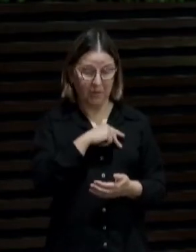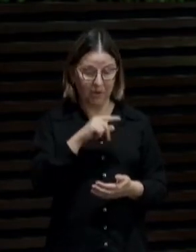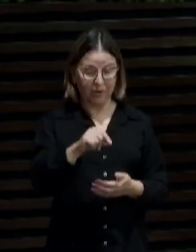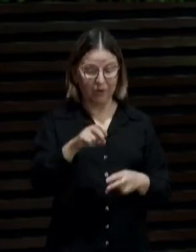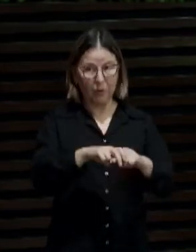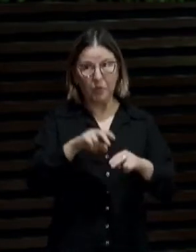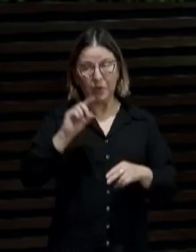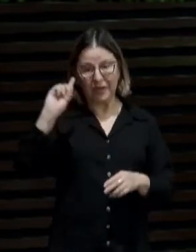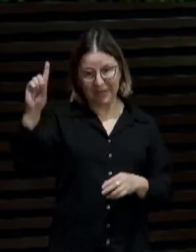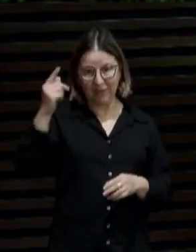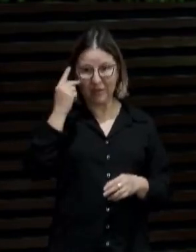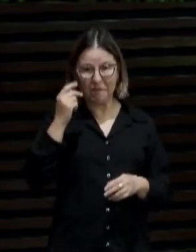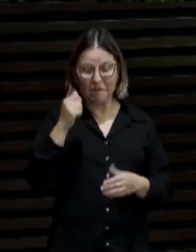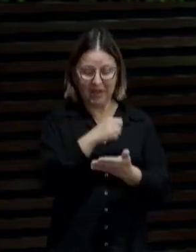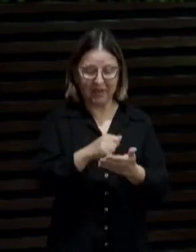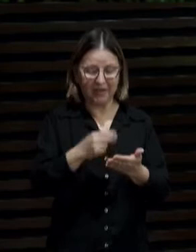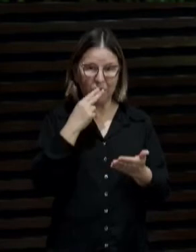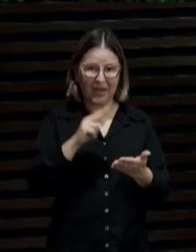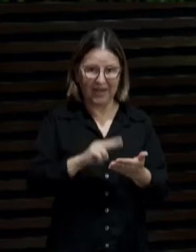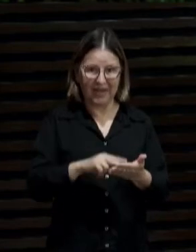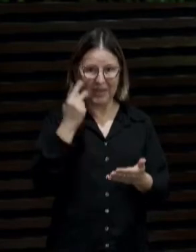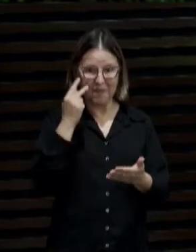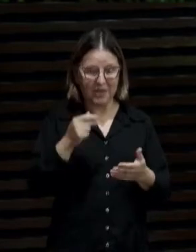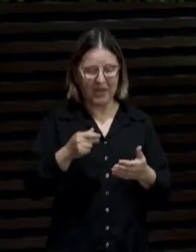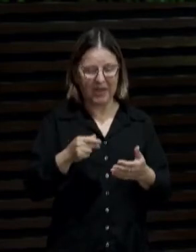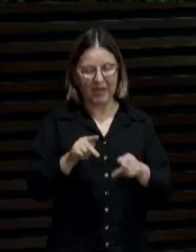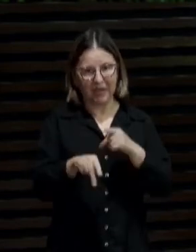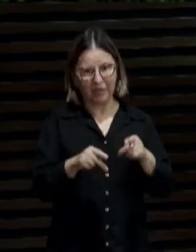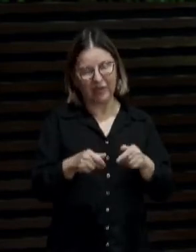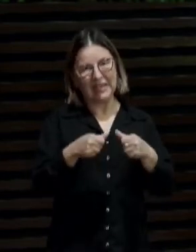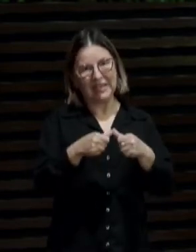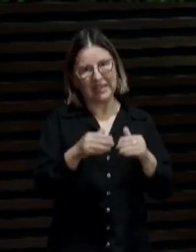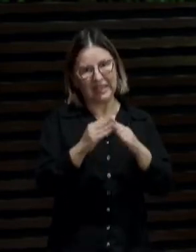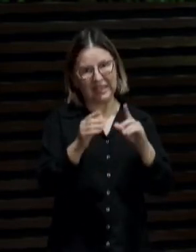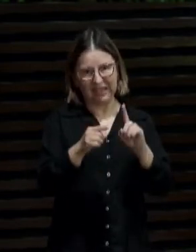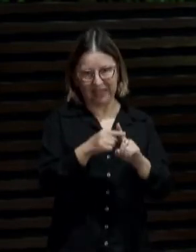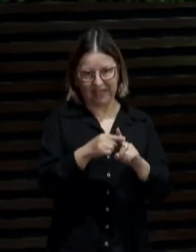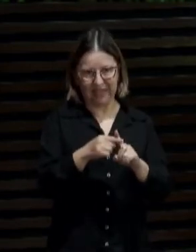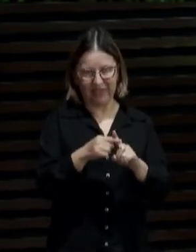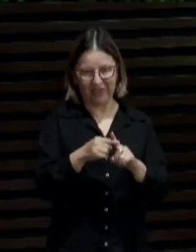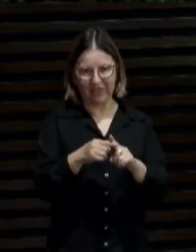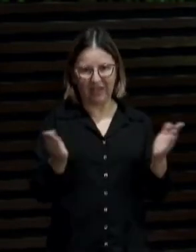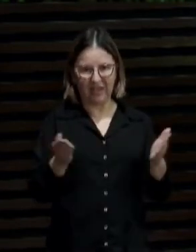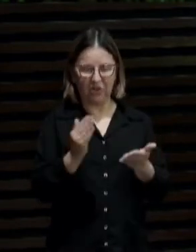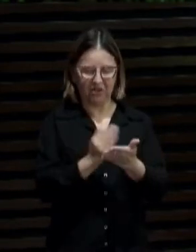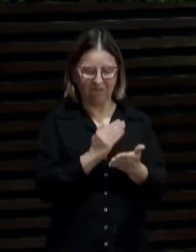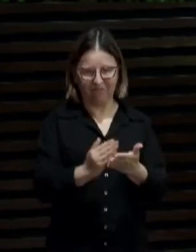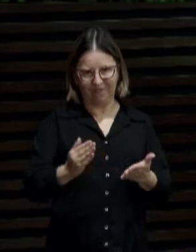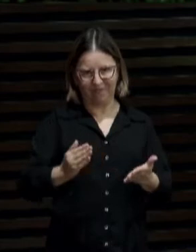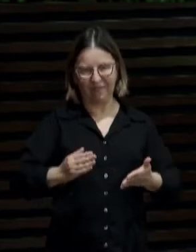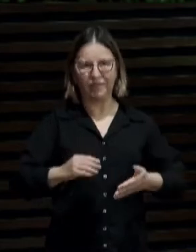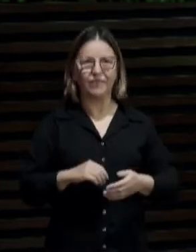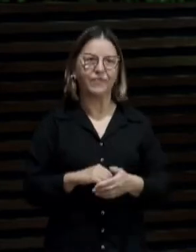unir essa igreja tão dividida. Eles não concordavam em nada, nem como eles deveriam